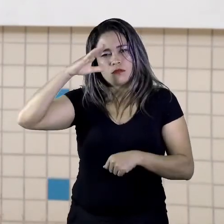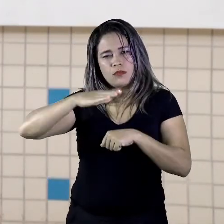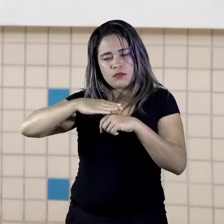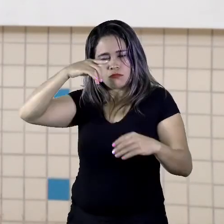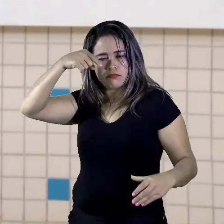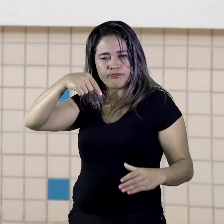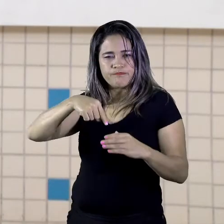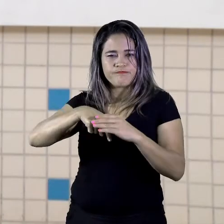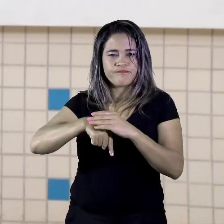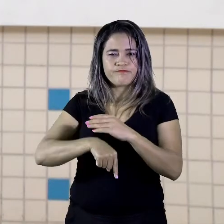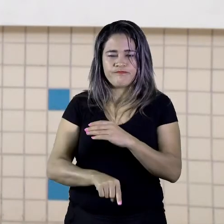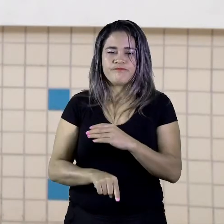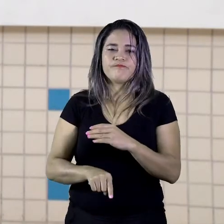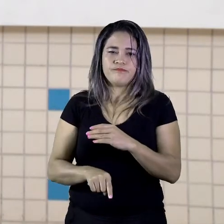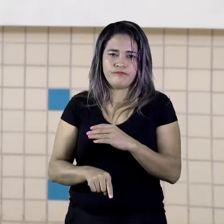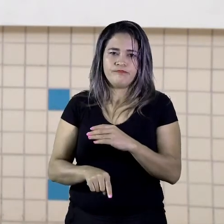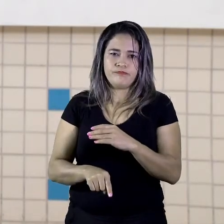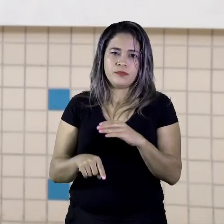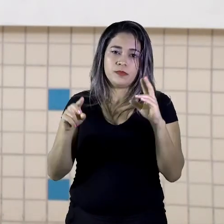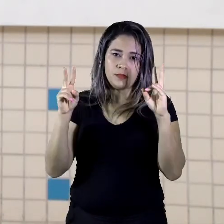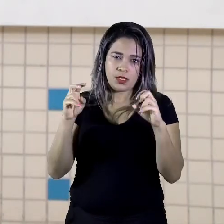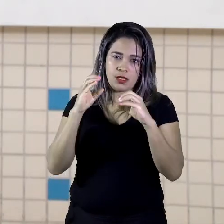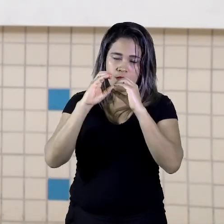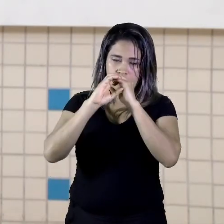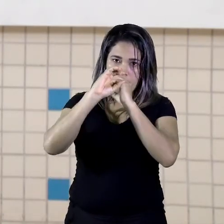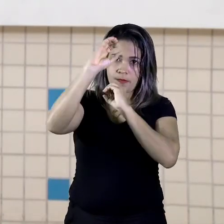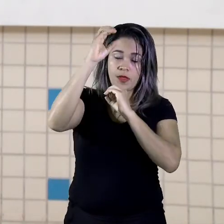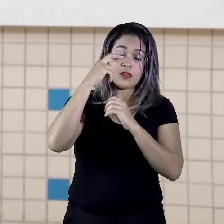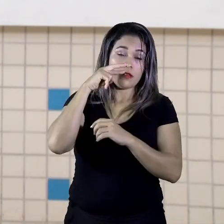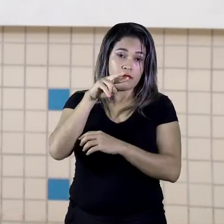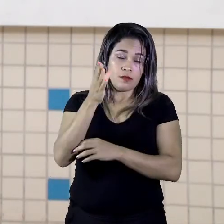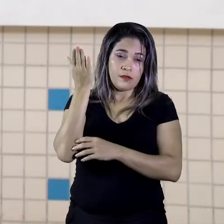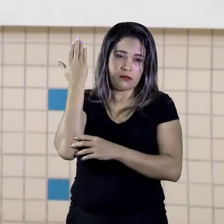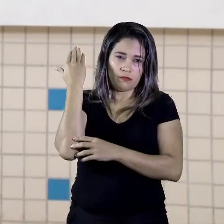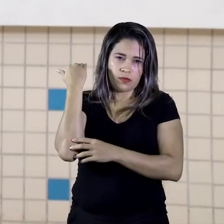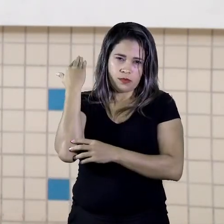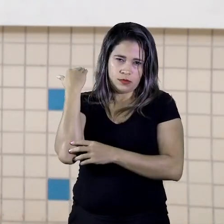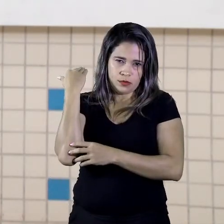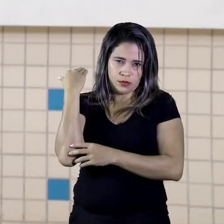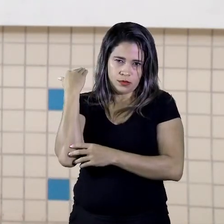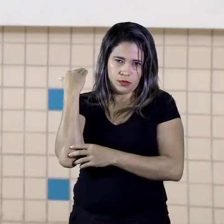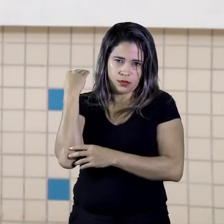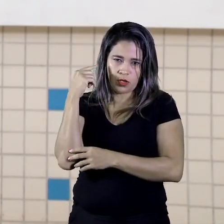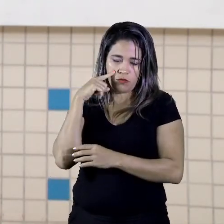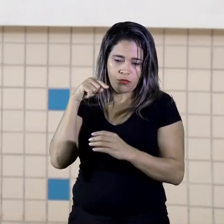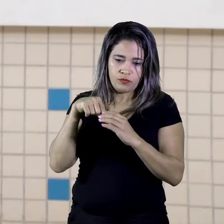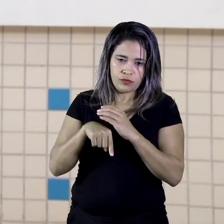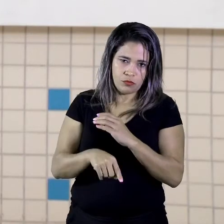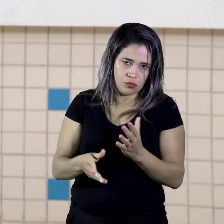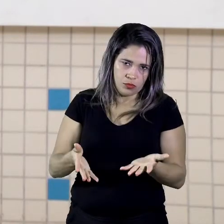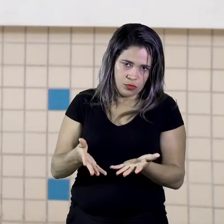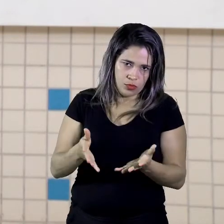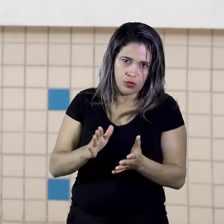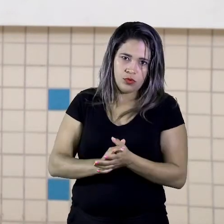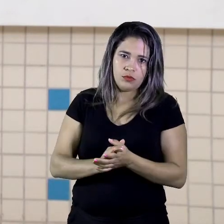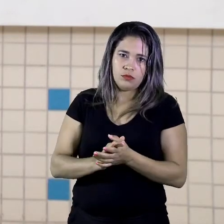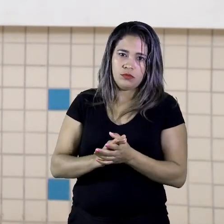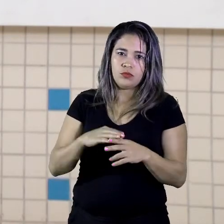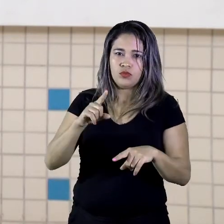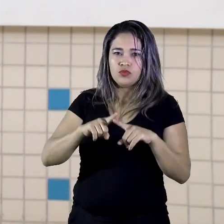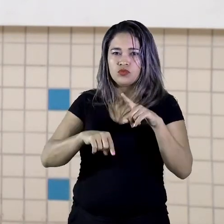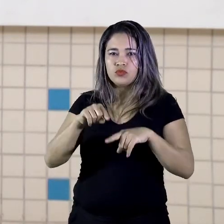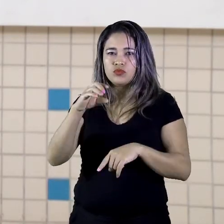profundo sobre isso. A gente já viu nas aulas passadas, então a gente não vai aprofundar muito sobre isso, sobre instrumentos ópticos